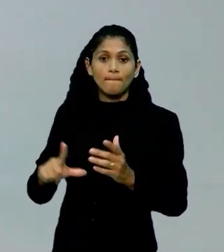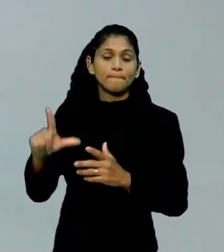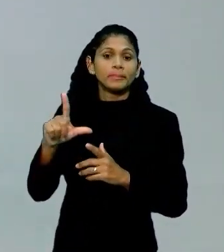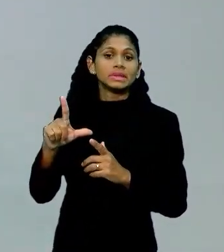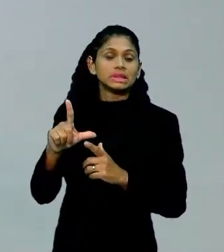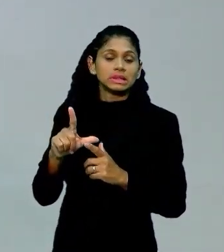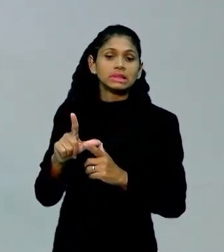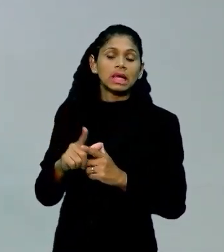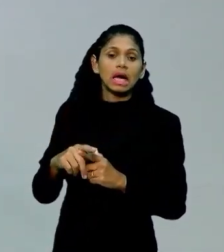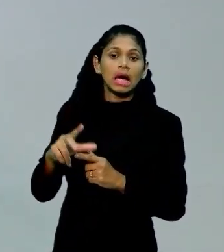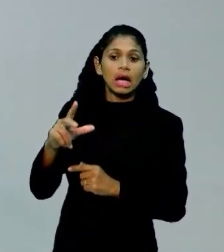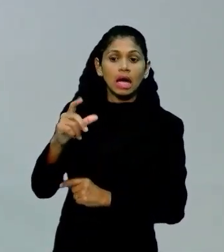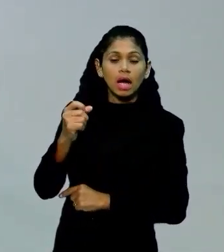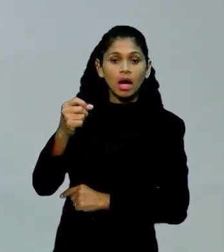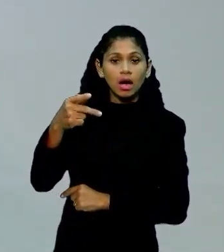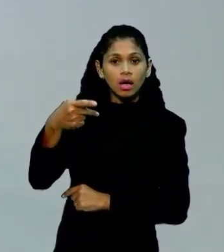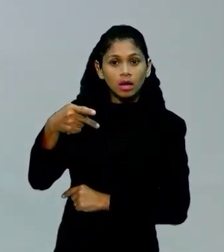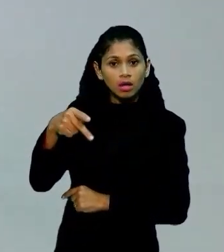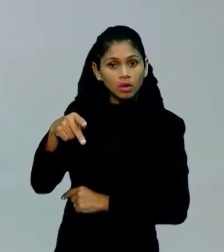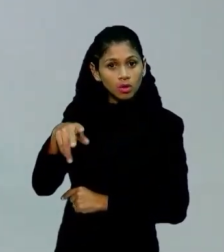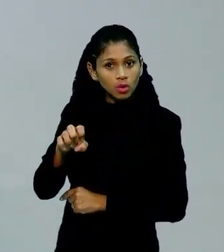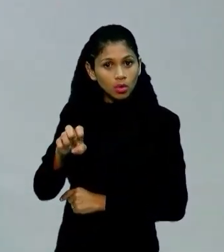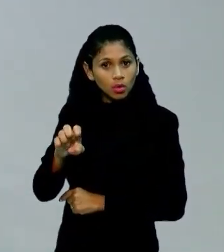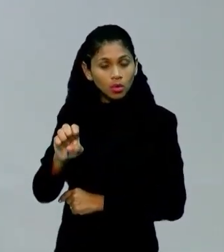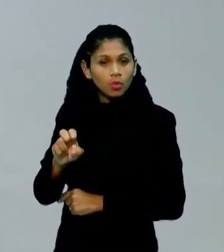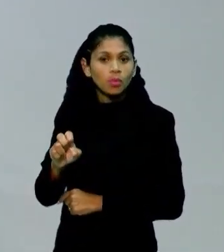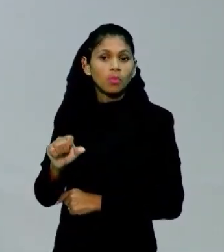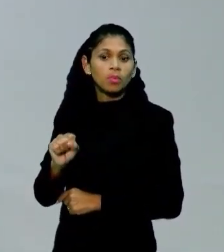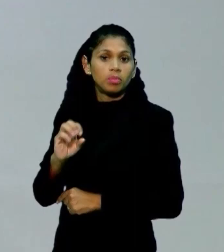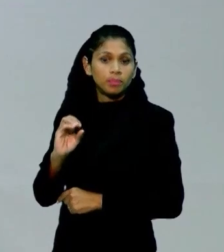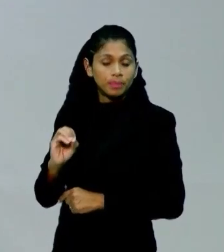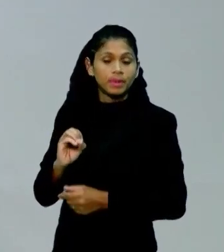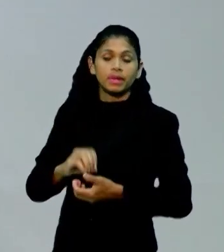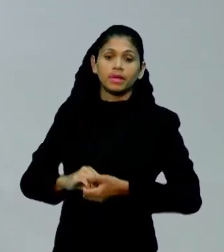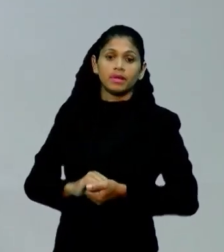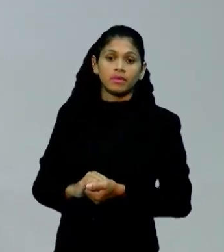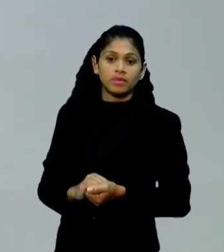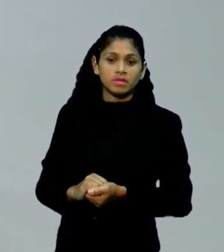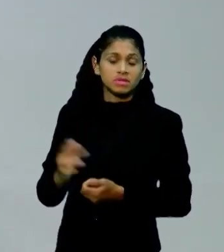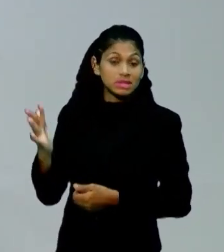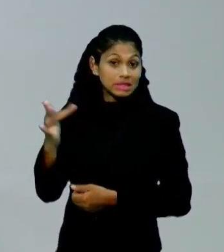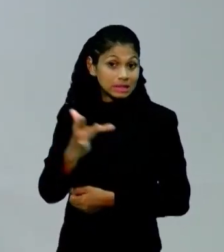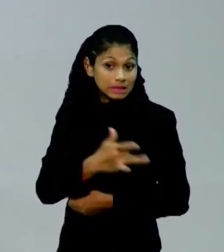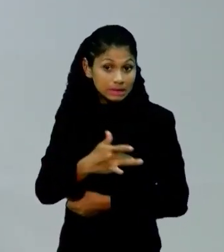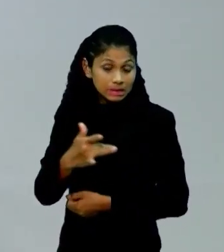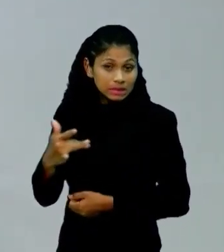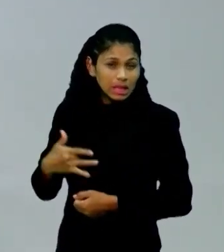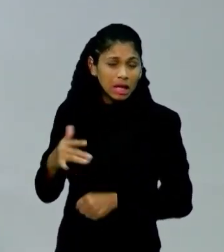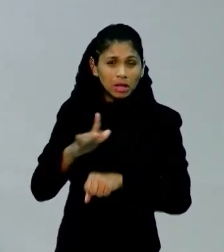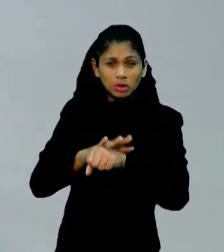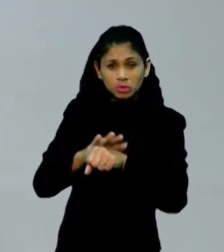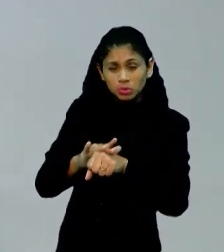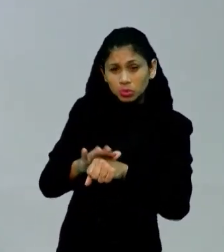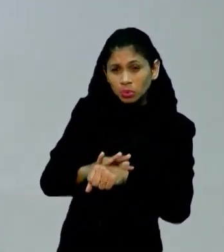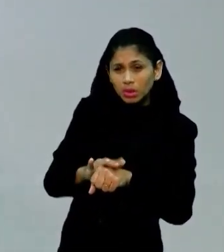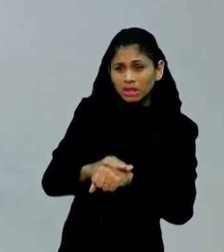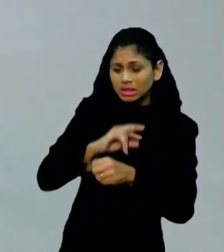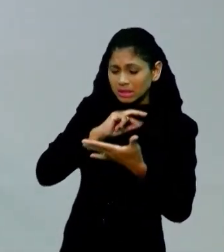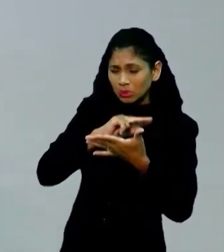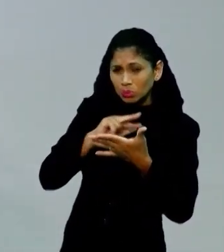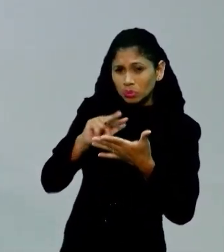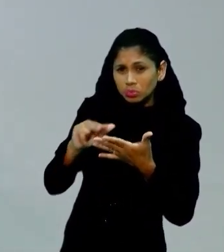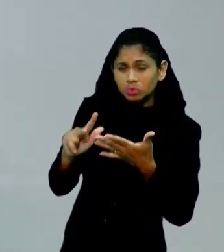aval Avassalador meu Deus do cé adicção de milhões mas enfim tem um aspecto de doenças é psicossomáticas